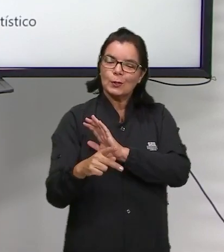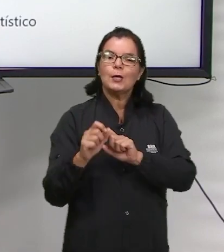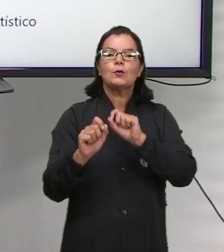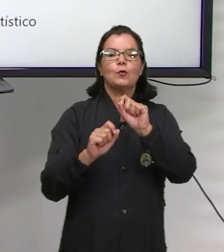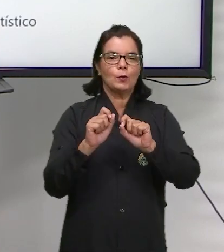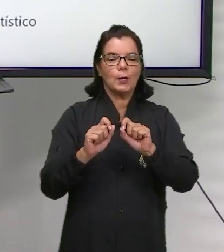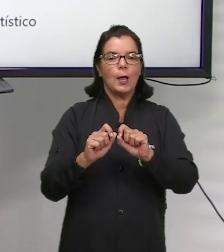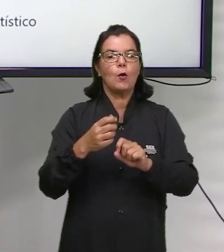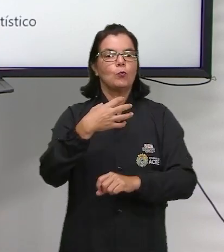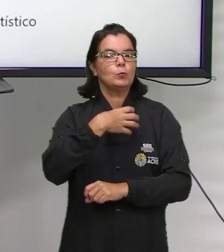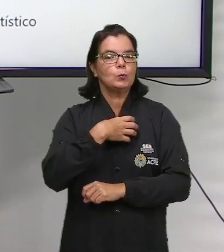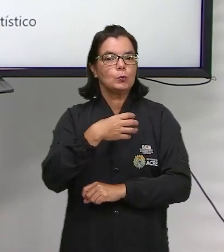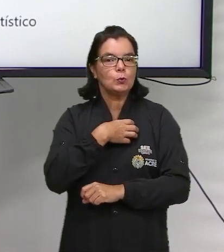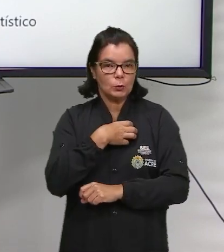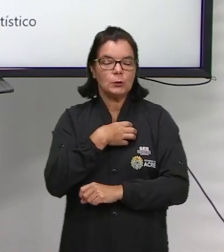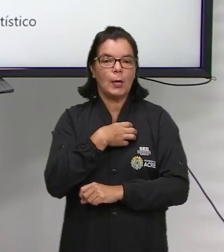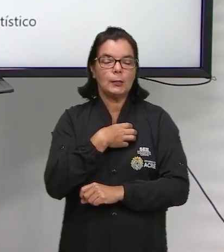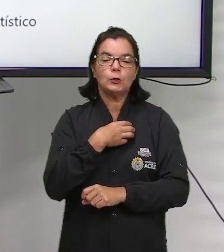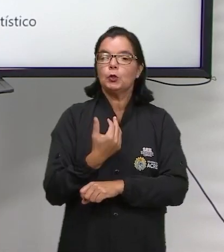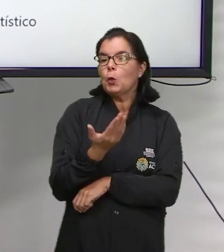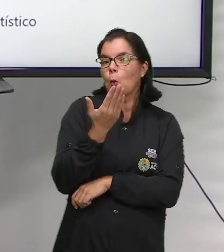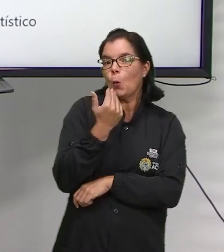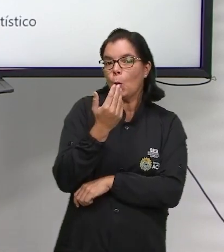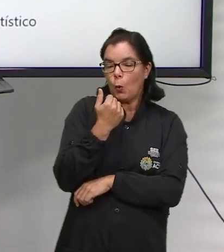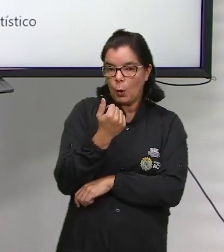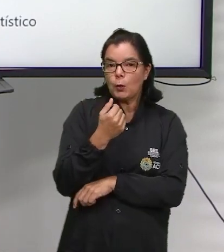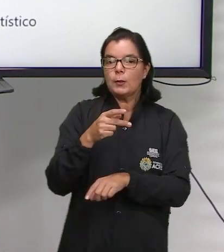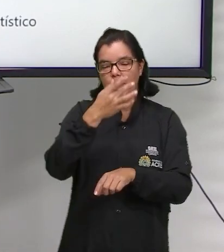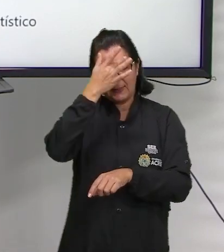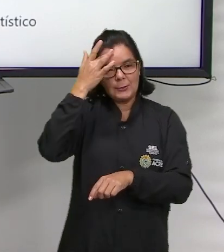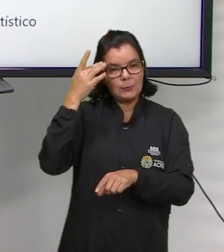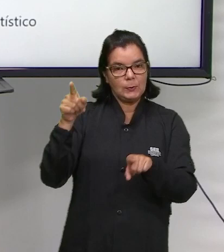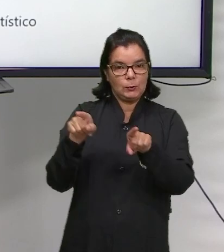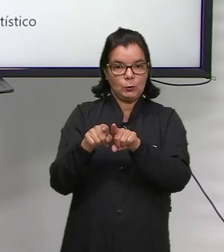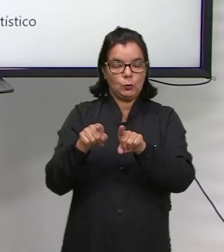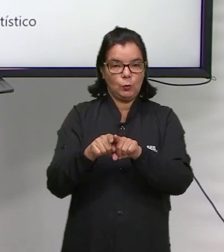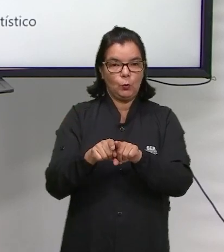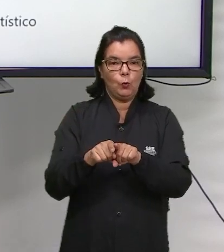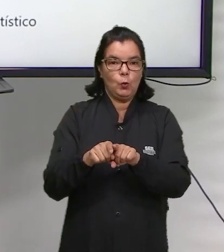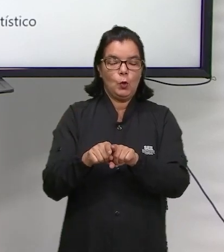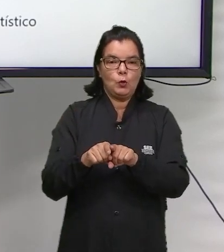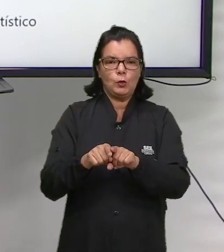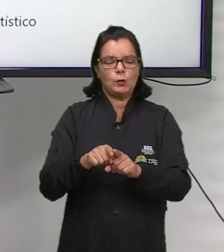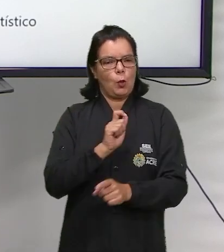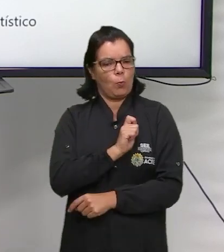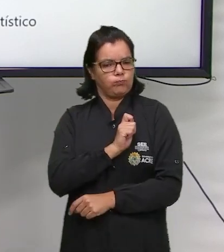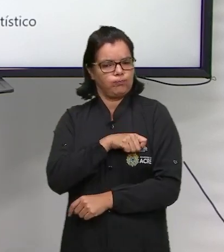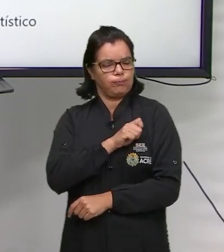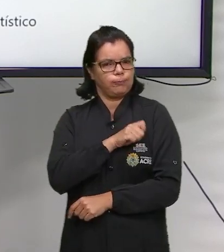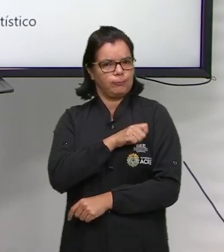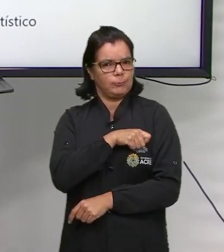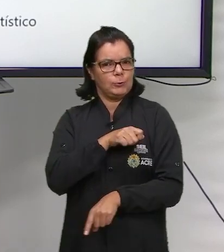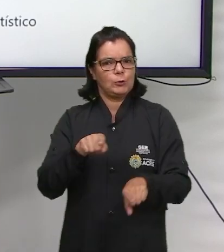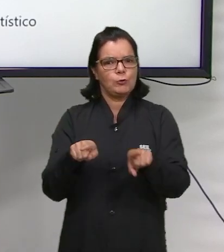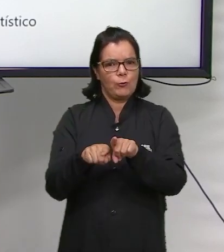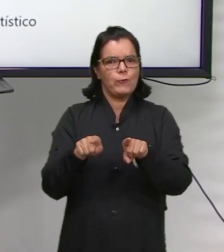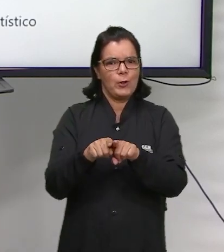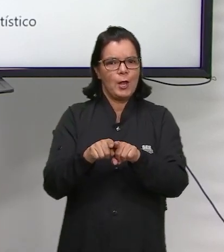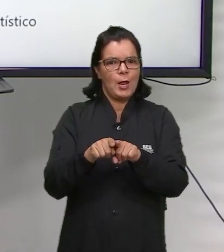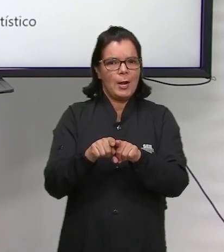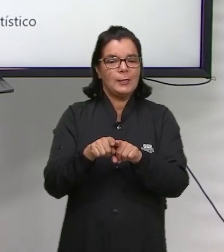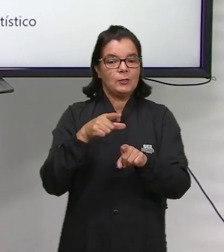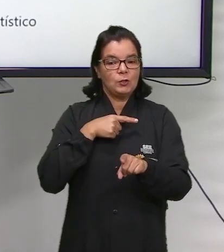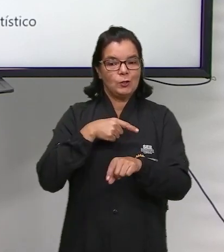é o ato de se alimentar do seu guerreiro, né, do seu inimigo, né, para poder absorver